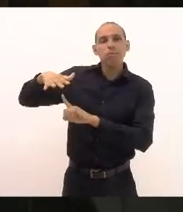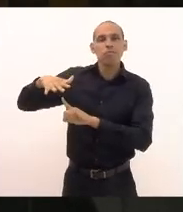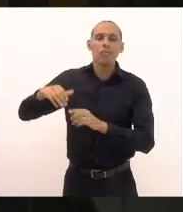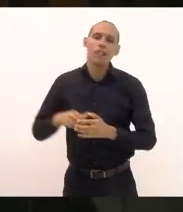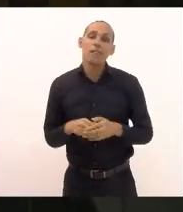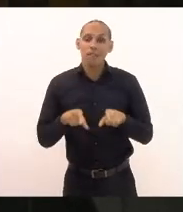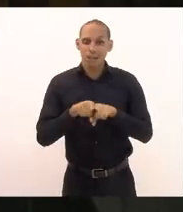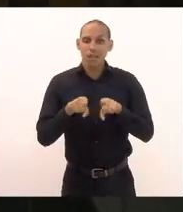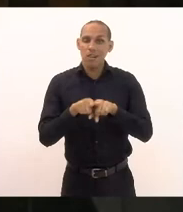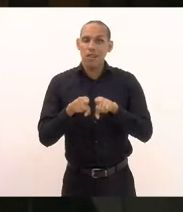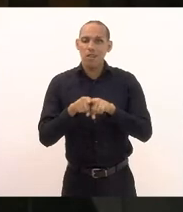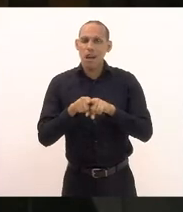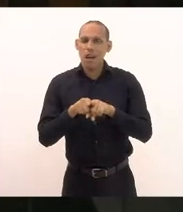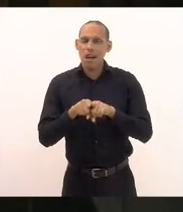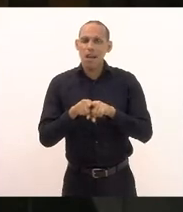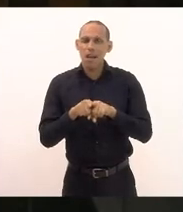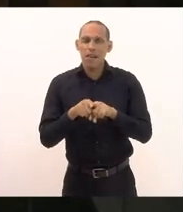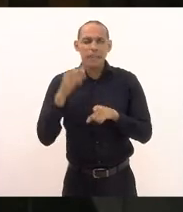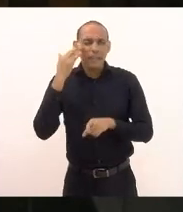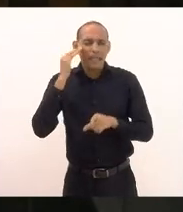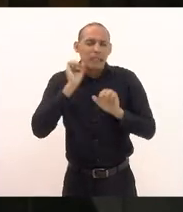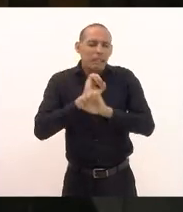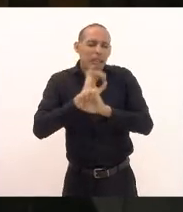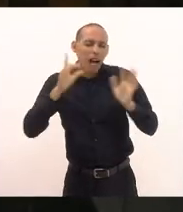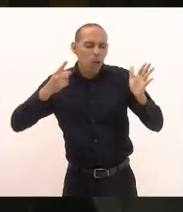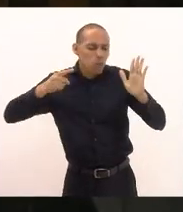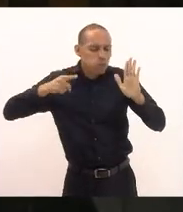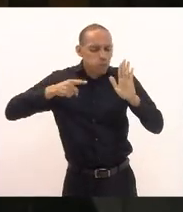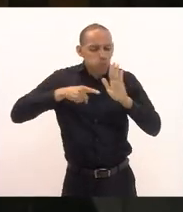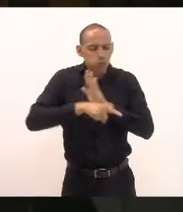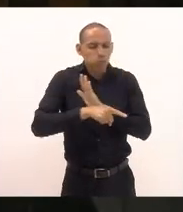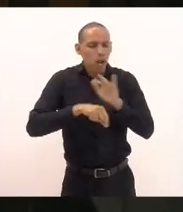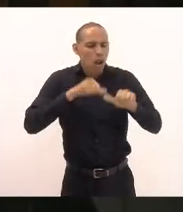tem que ter um aprofundamento da compreensão do que ela significa.